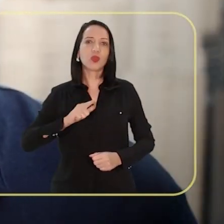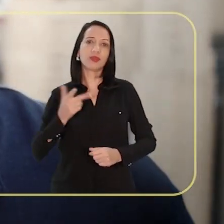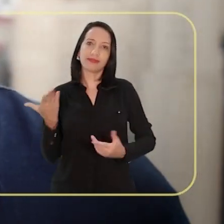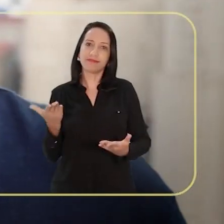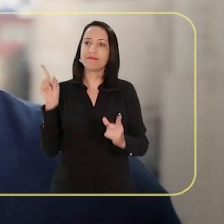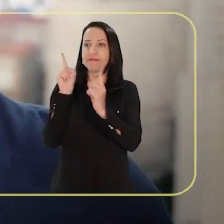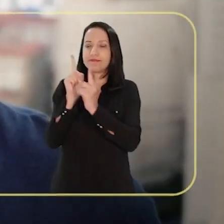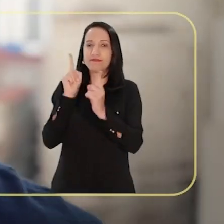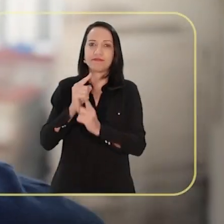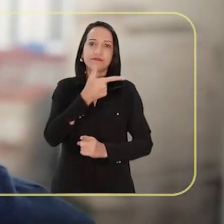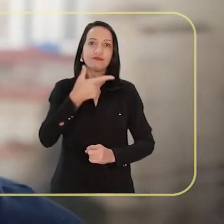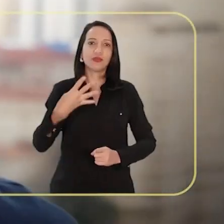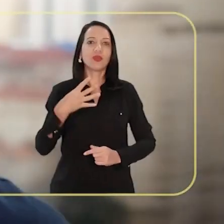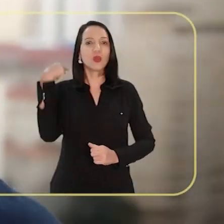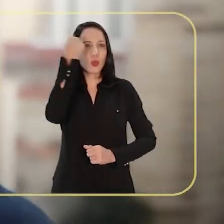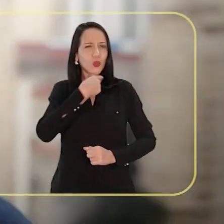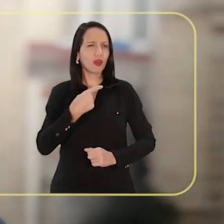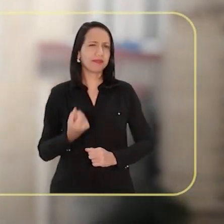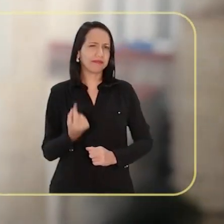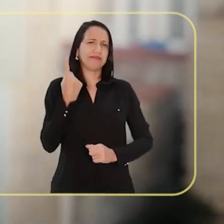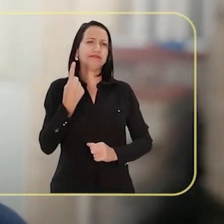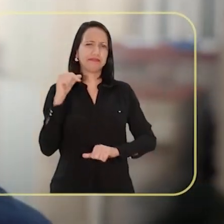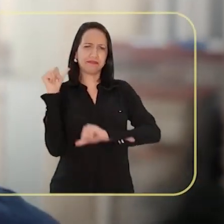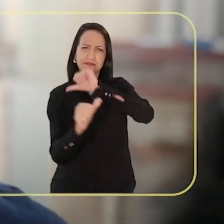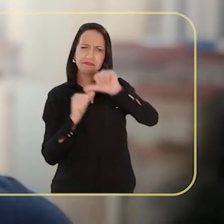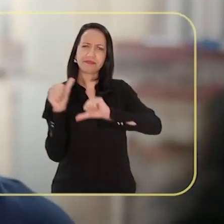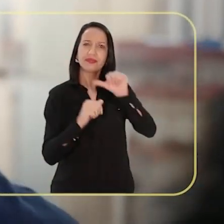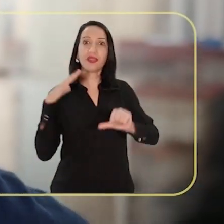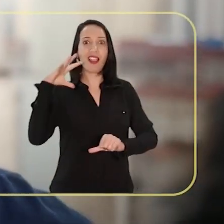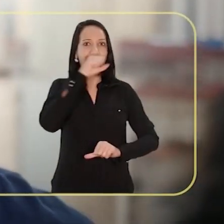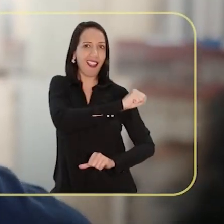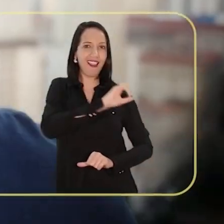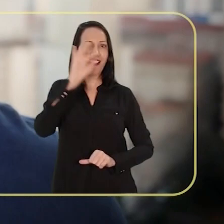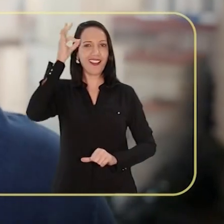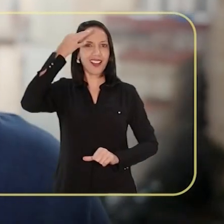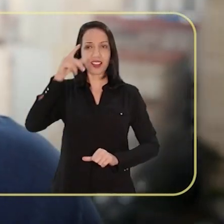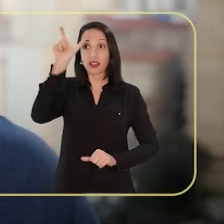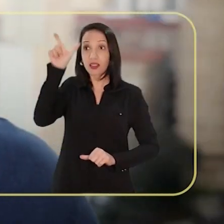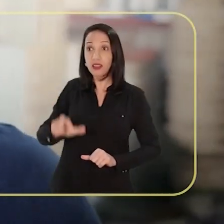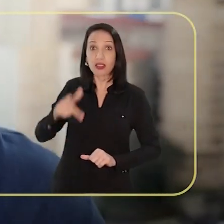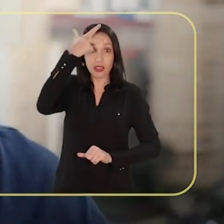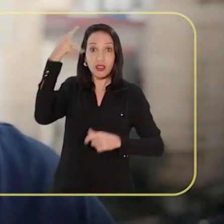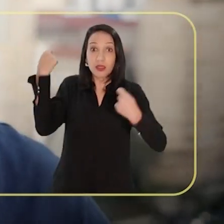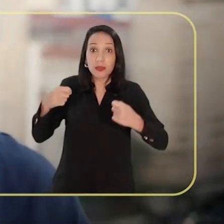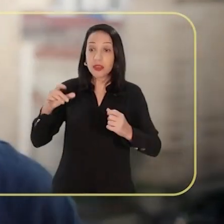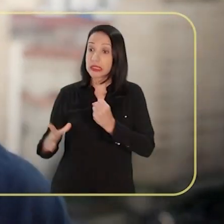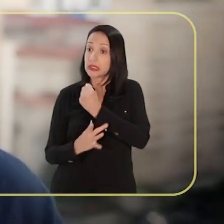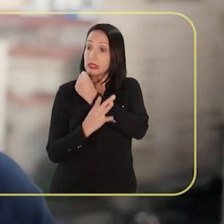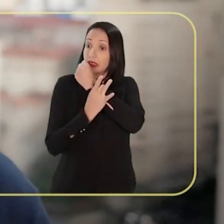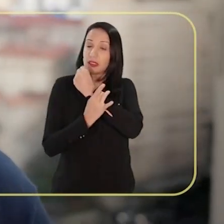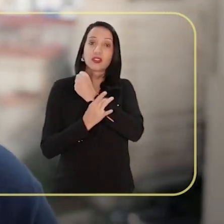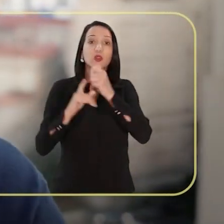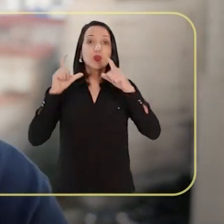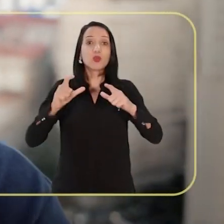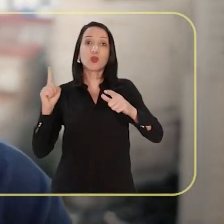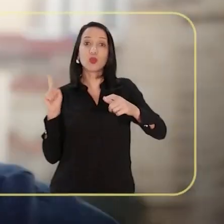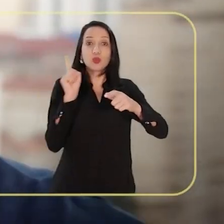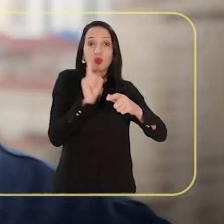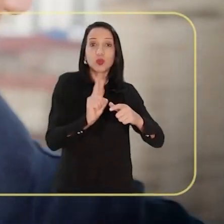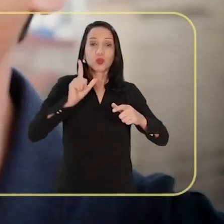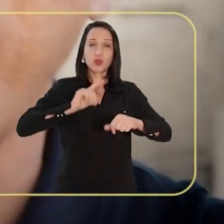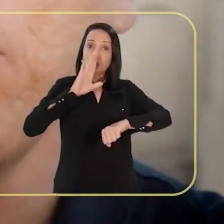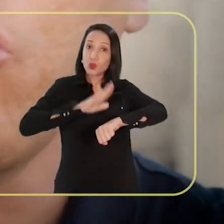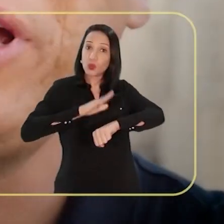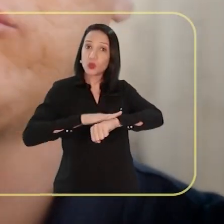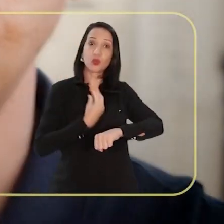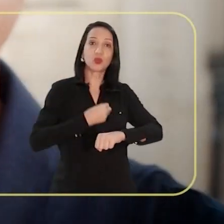atendimento 24 horas. É um absurdo. Vamos mudar isso e rapidamente. A vítima também precisa ter a segurança de ter para onde ir,